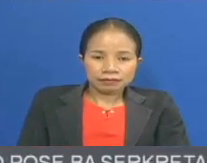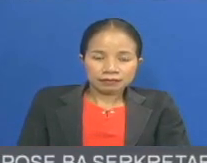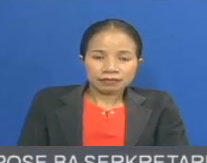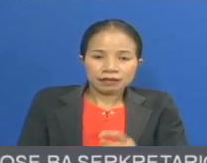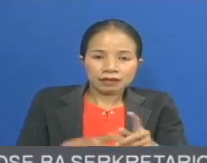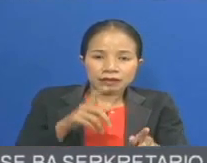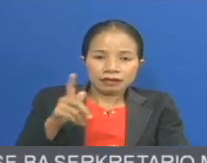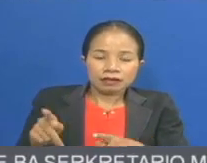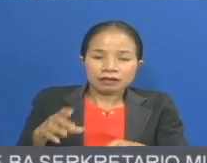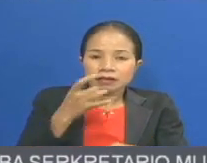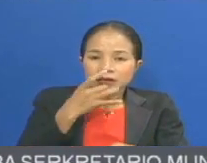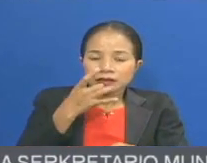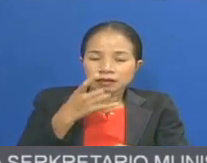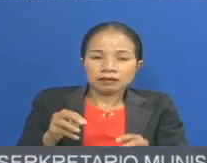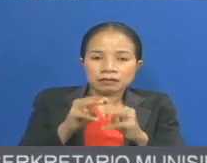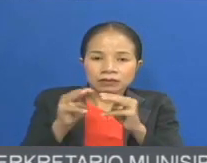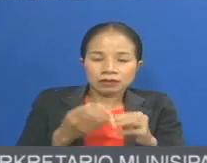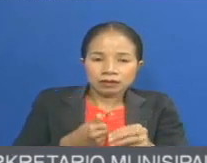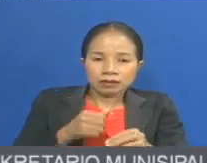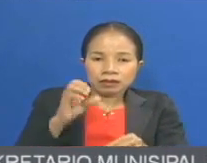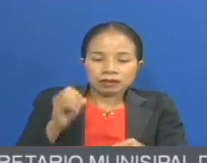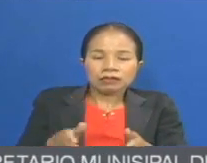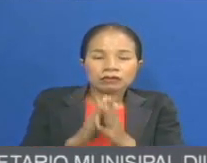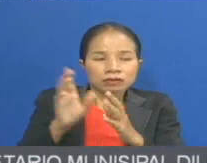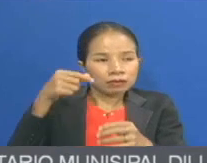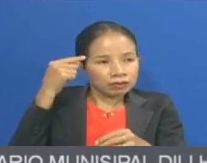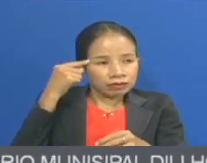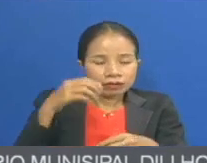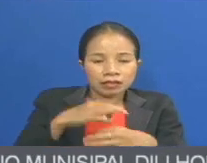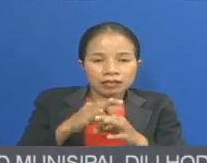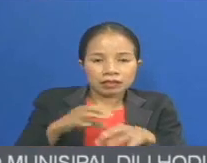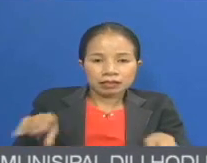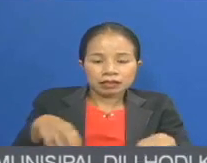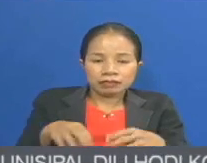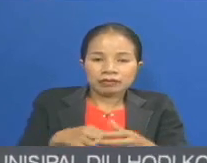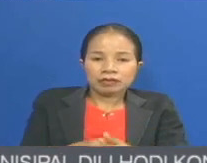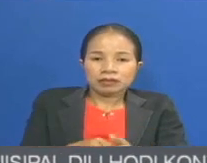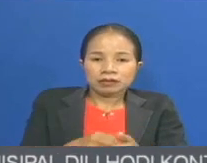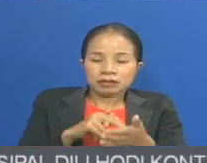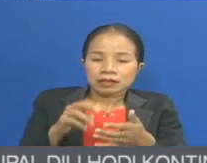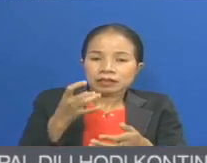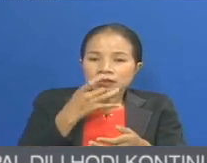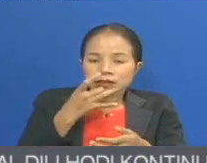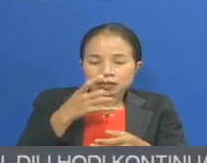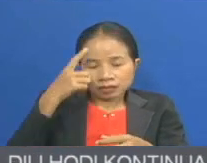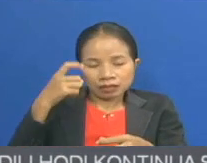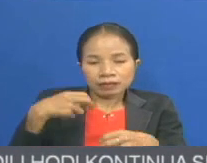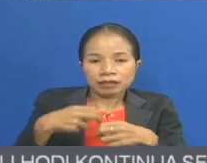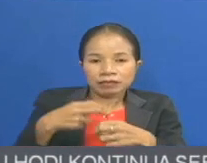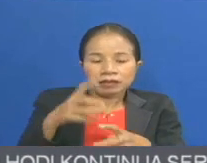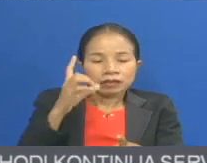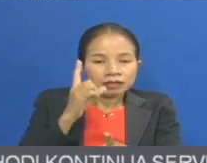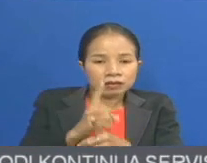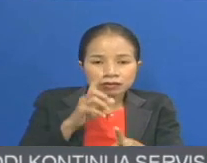clientes de energia elétrica município Ainaro Russo do governo, atua de sistema pré-pago EDTL, também prejudica TV